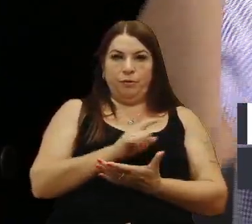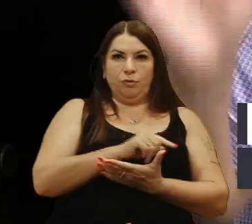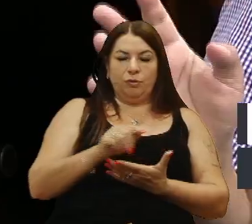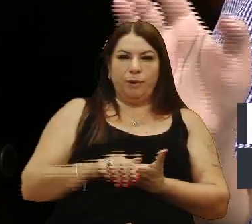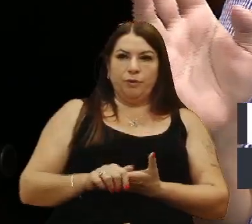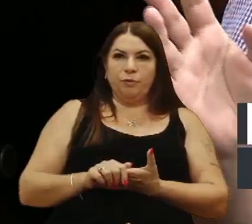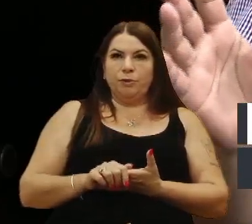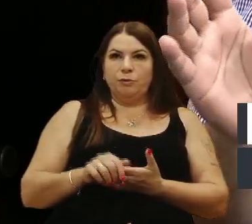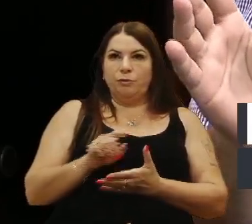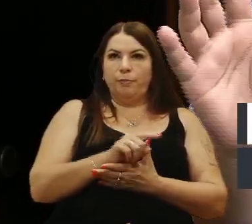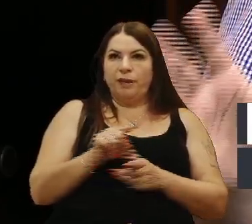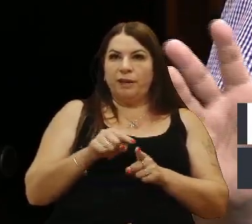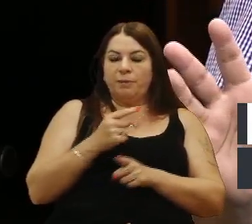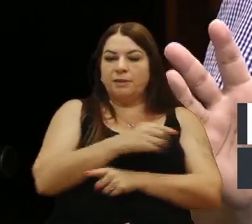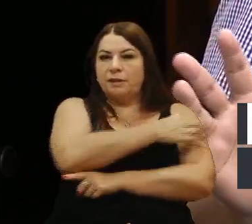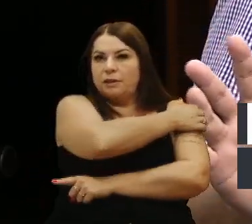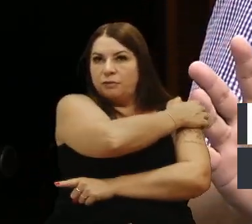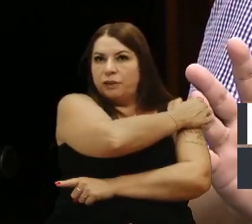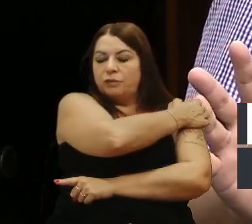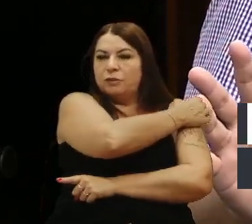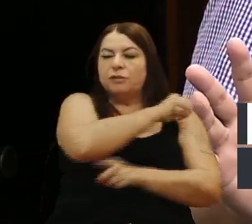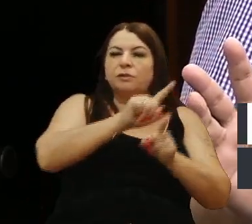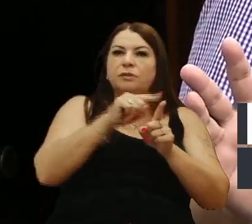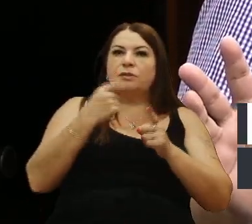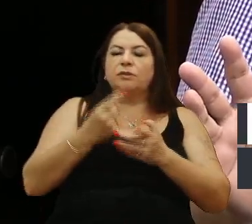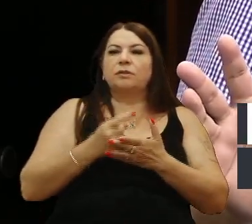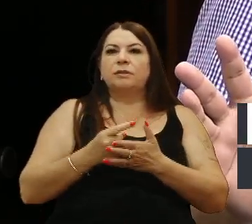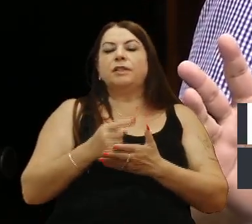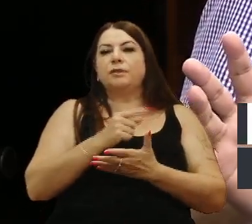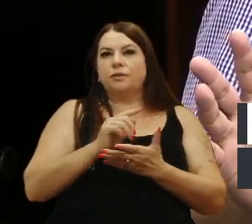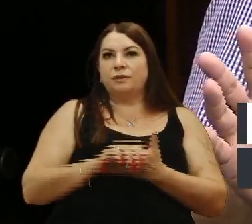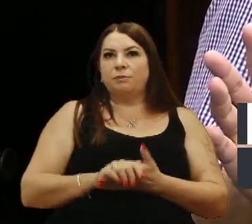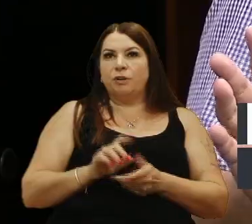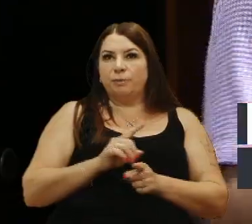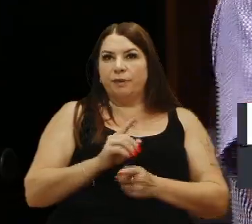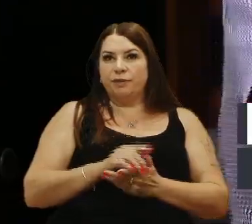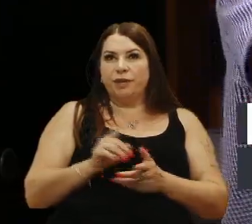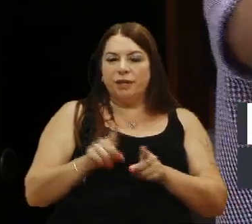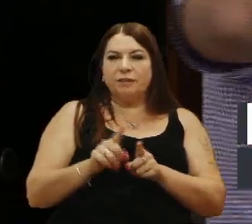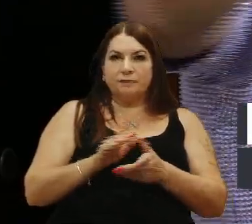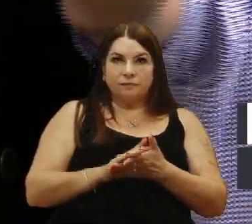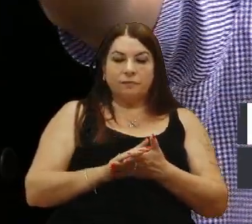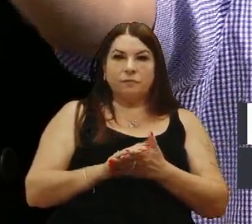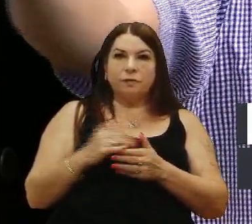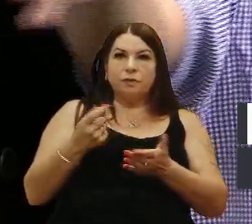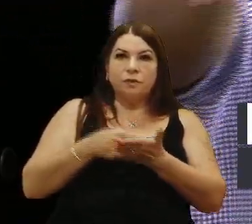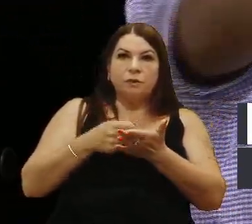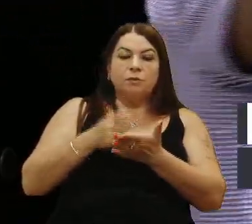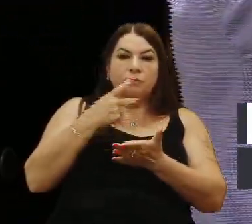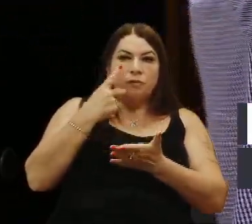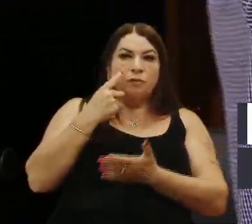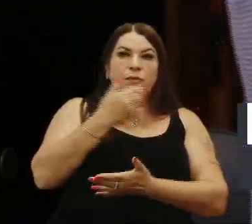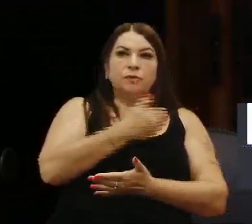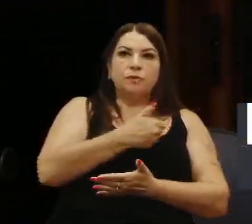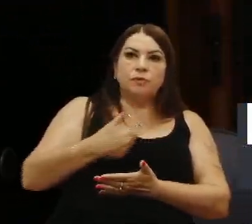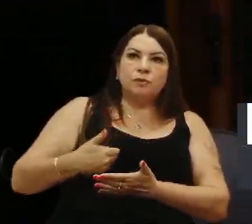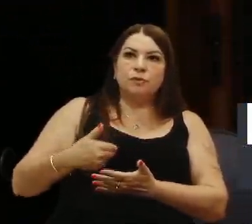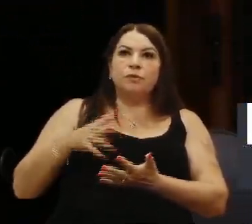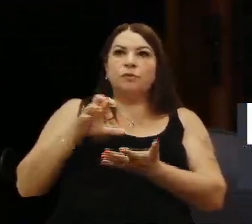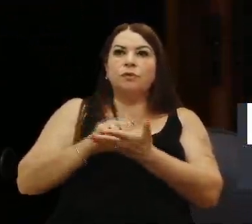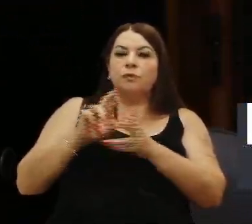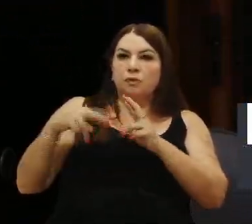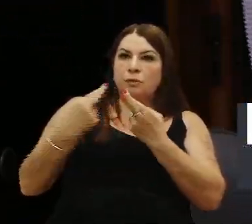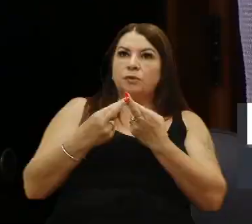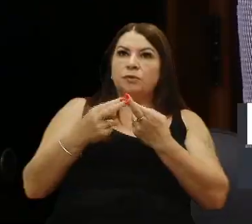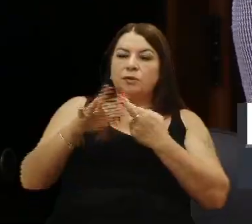governo atual não se preocupa com os vereadores de Caxias do Sul. Nós já tentamos falar com o governador, agenda na